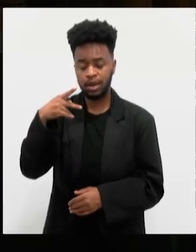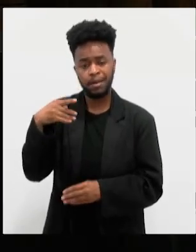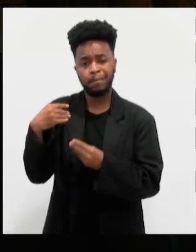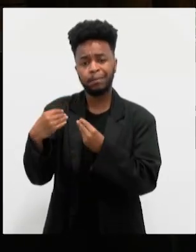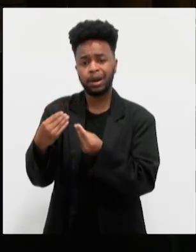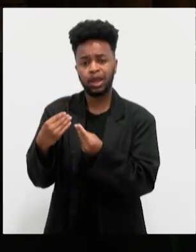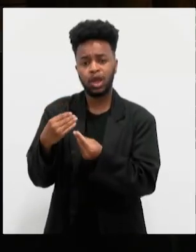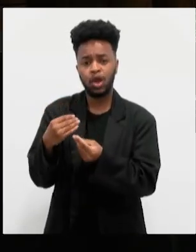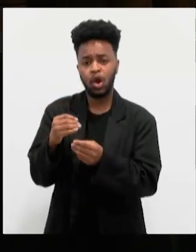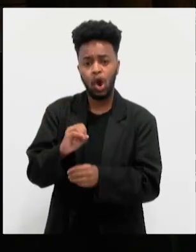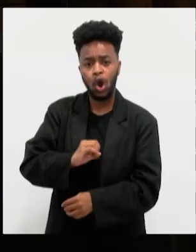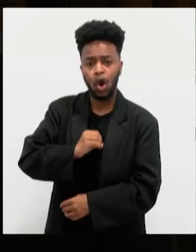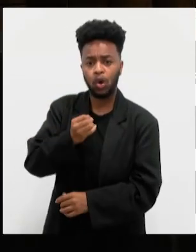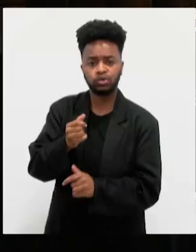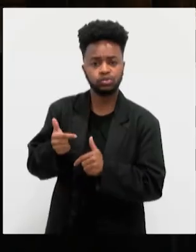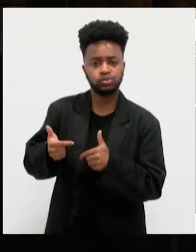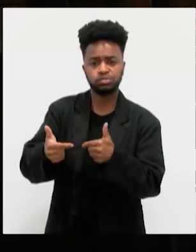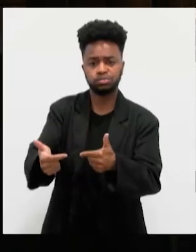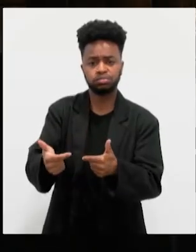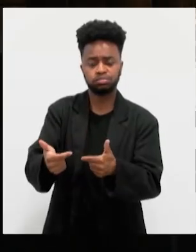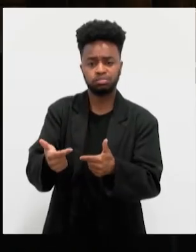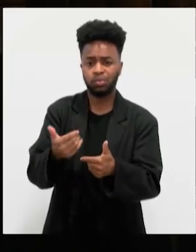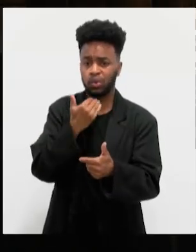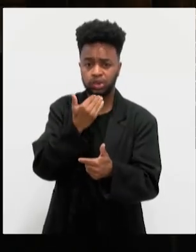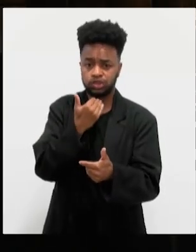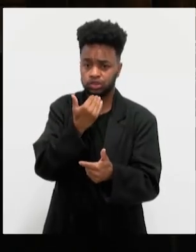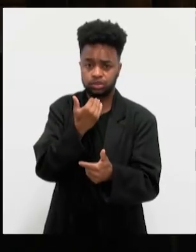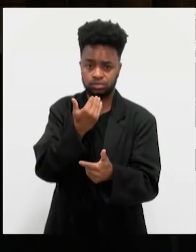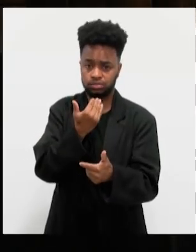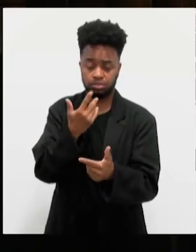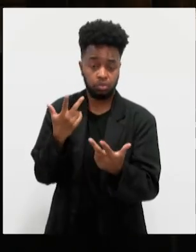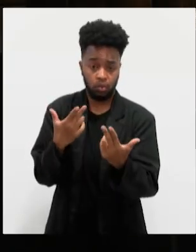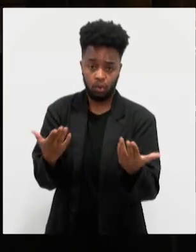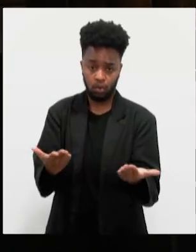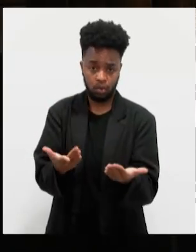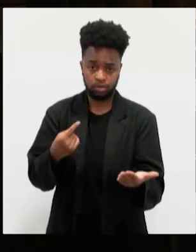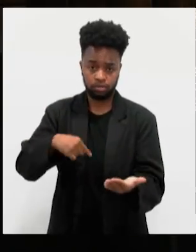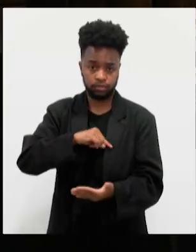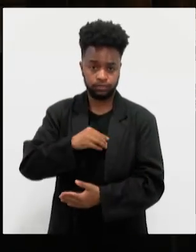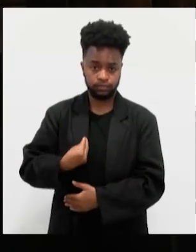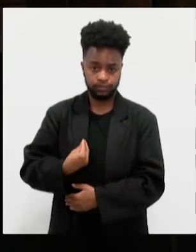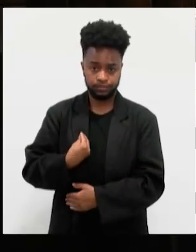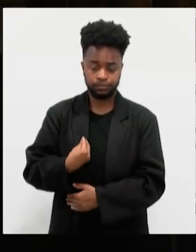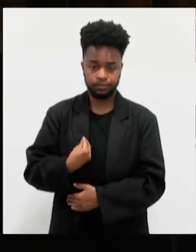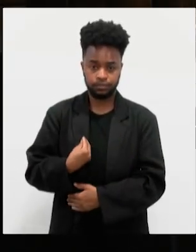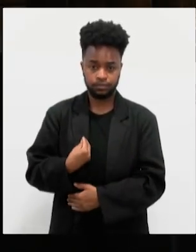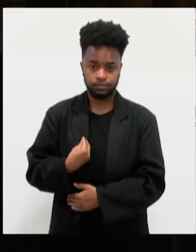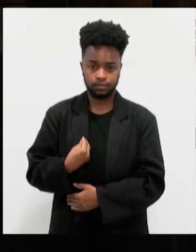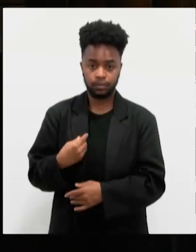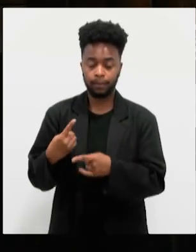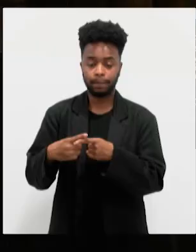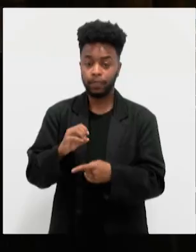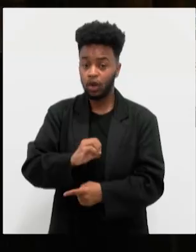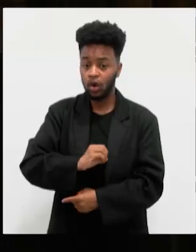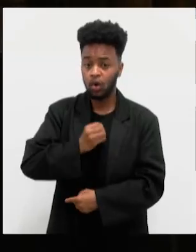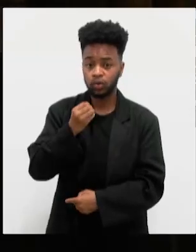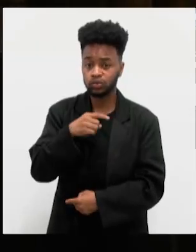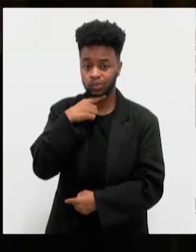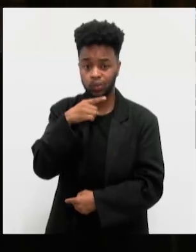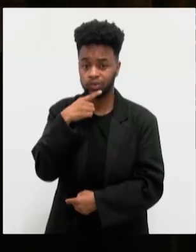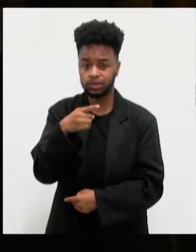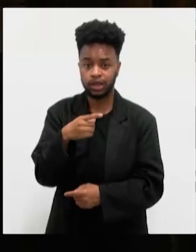ódio, como nós vivemos nos tempos atuais? Ódio não germina para o